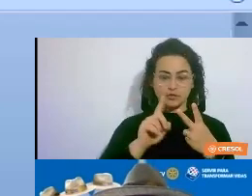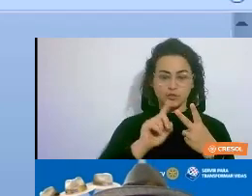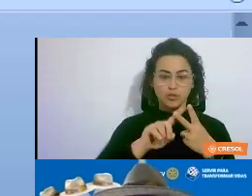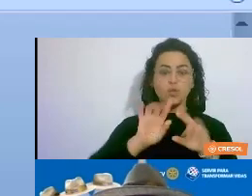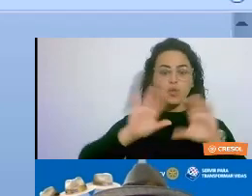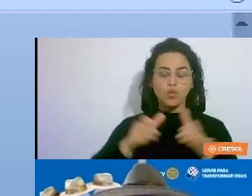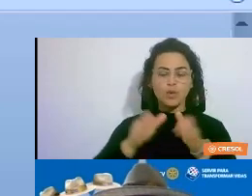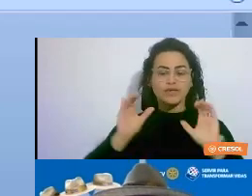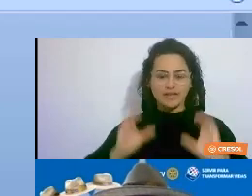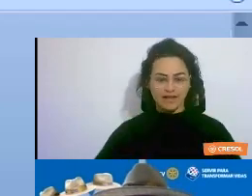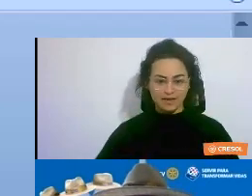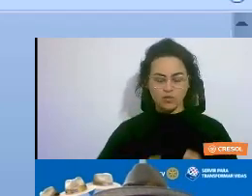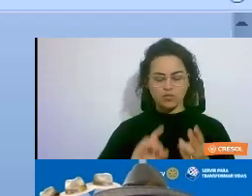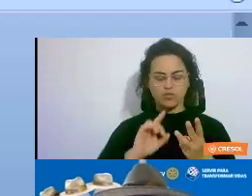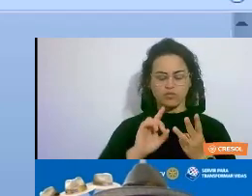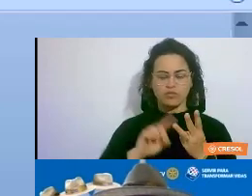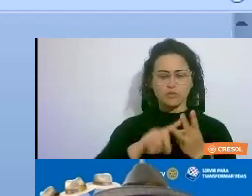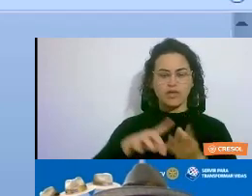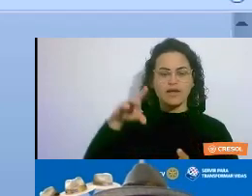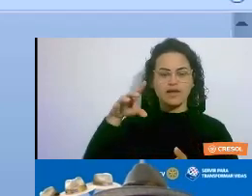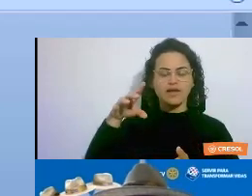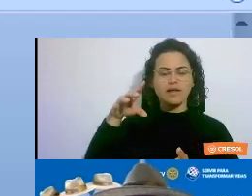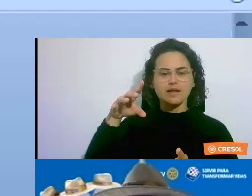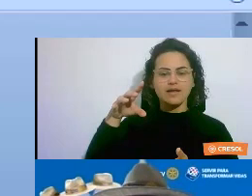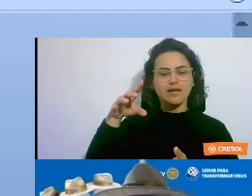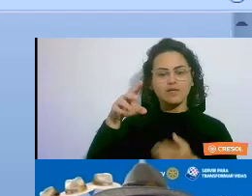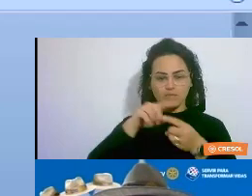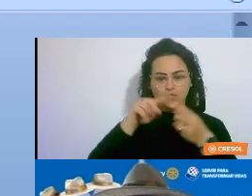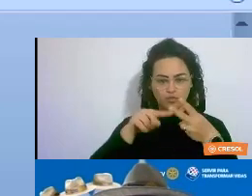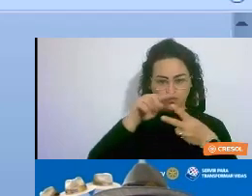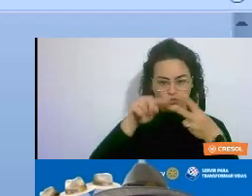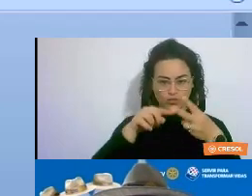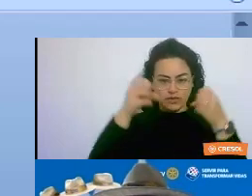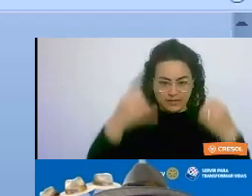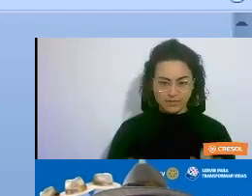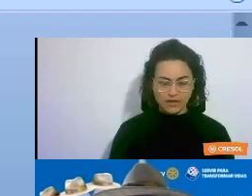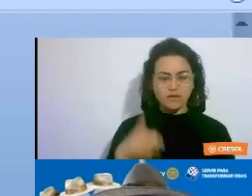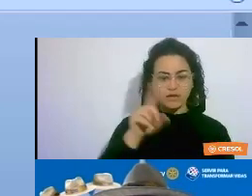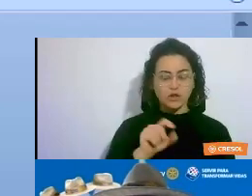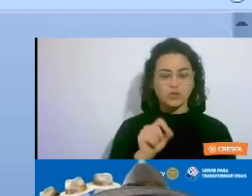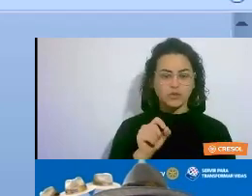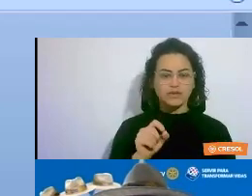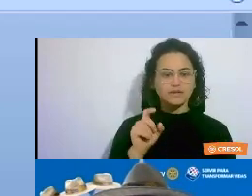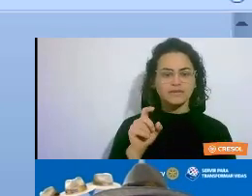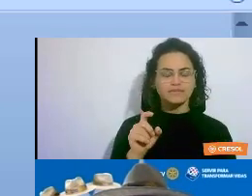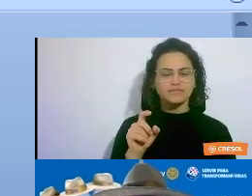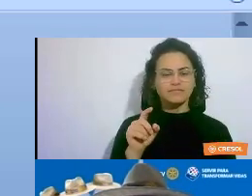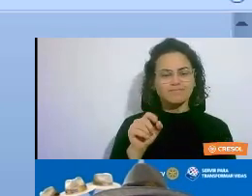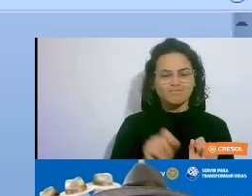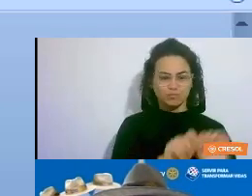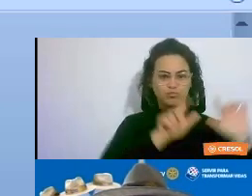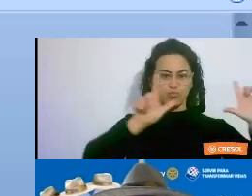os banners, né, que alguns clubes já conhecem, a gente já vem apresentando. É a parte oficial, né,